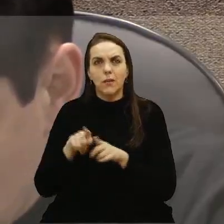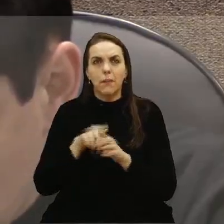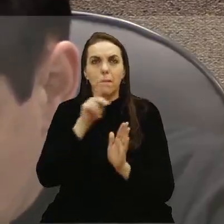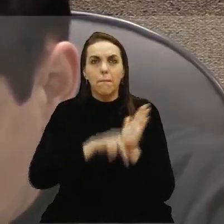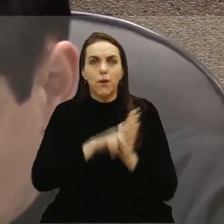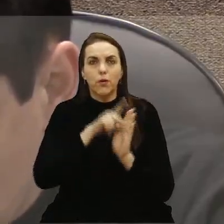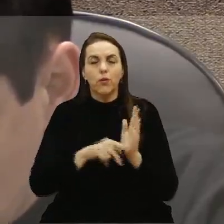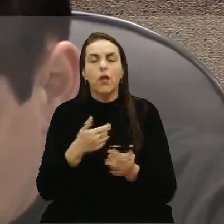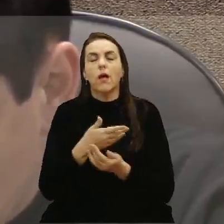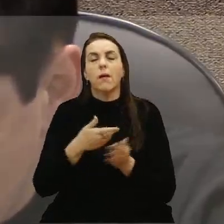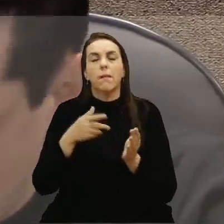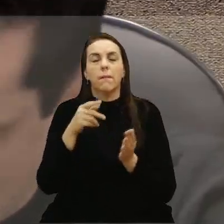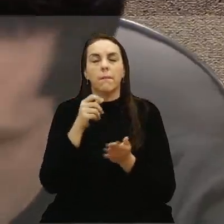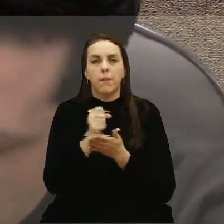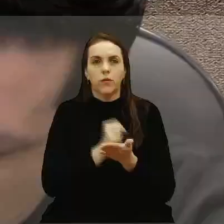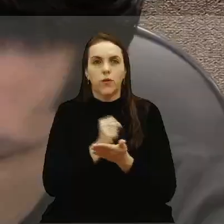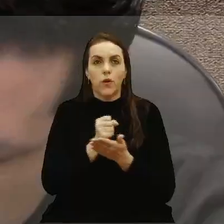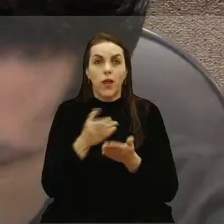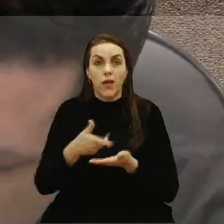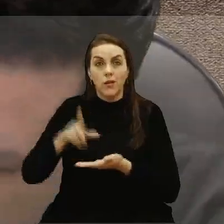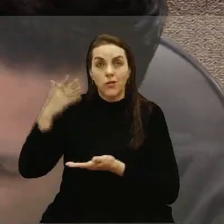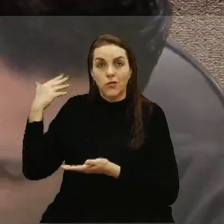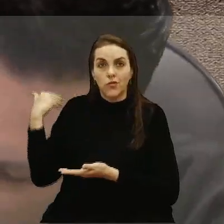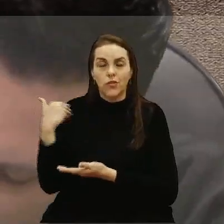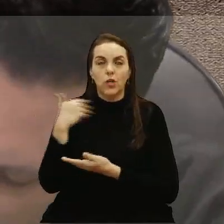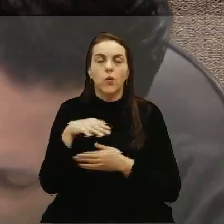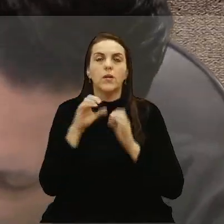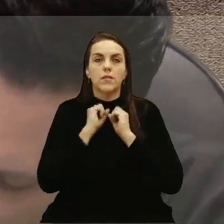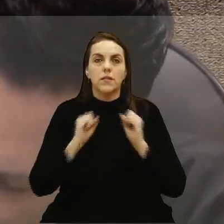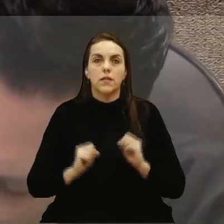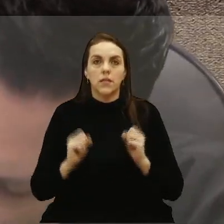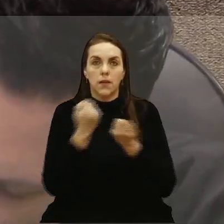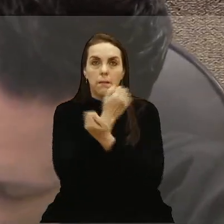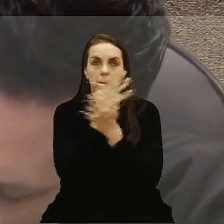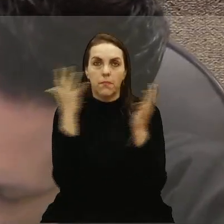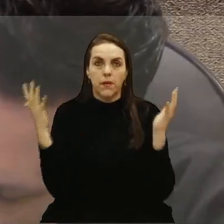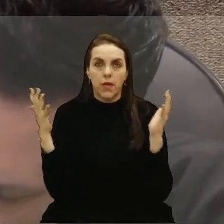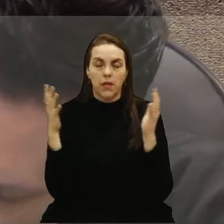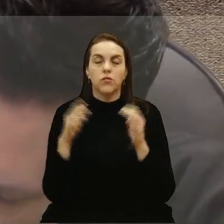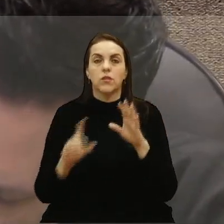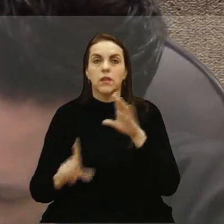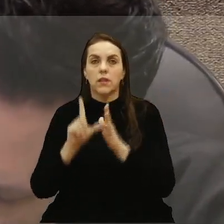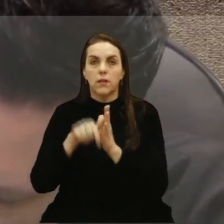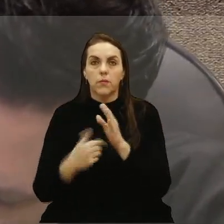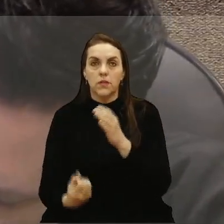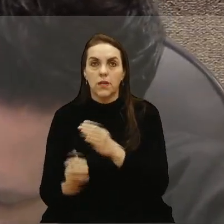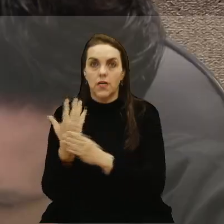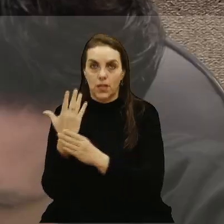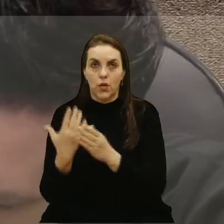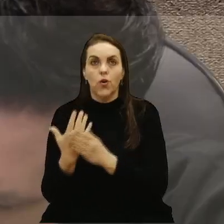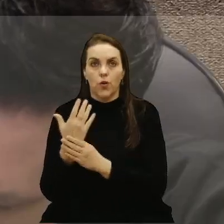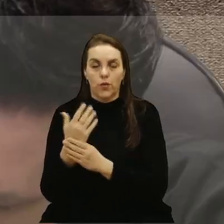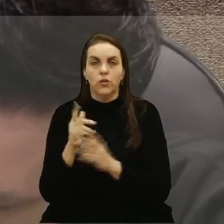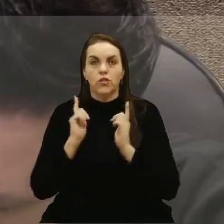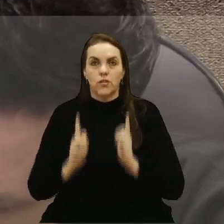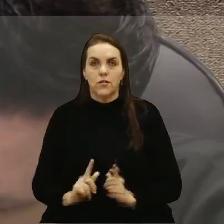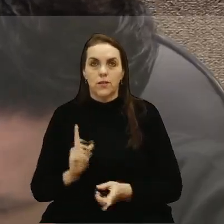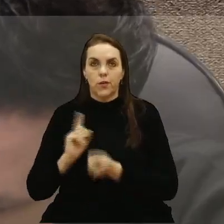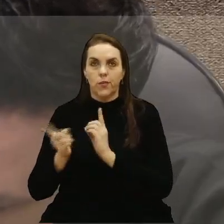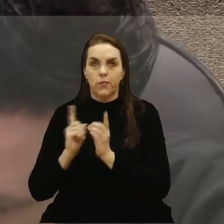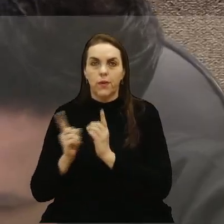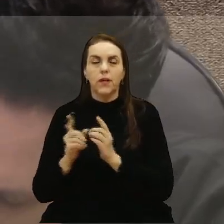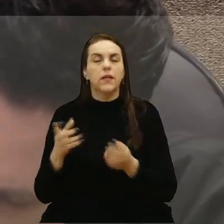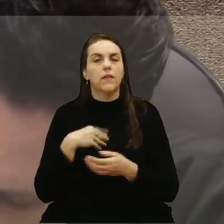antigos, solicitações que eram da Secretaria do Meio Ambiente, que após a criação da Secretaria, então refizemos ela de maneira